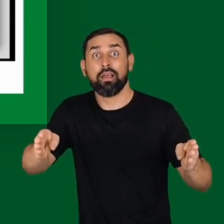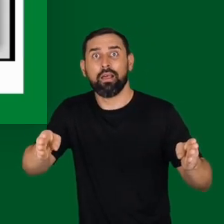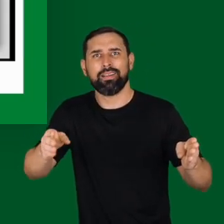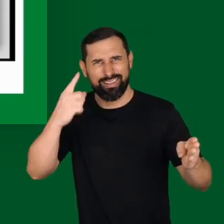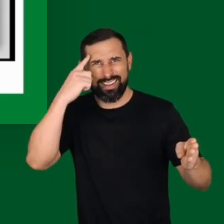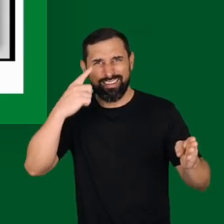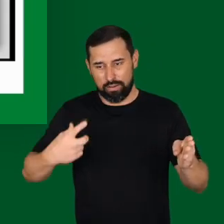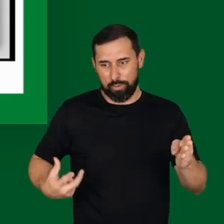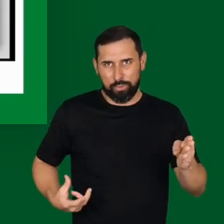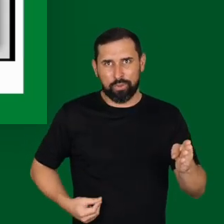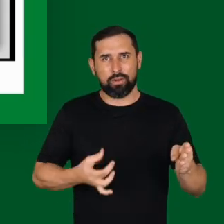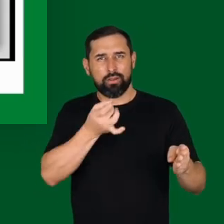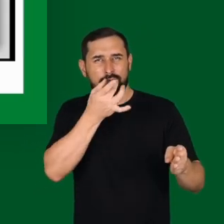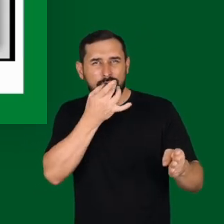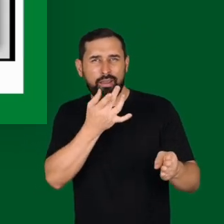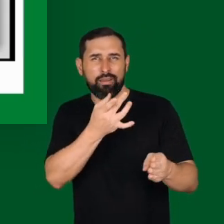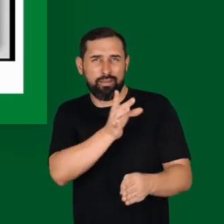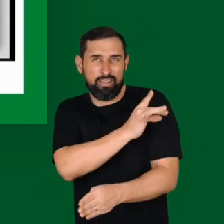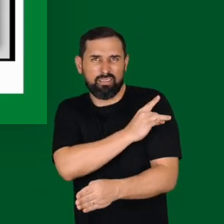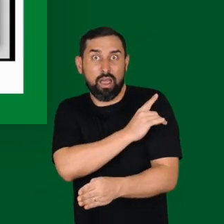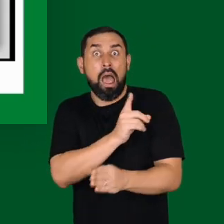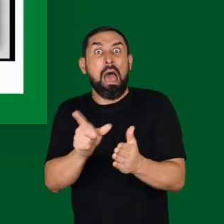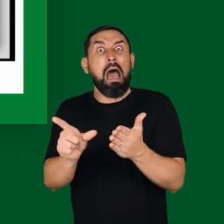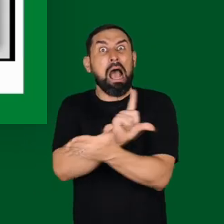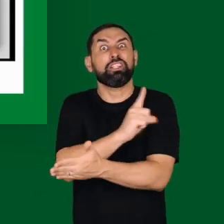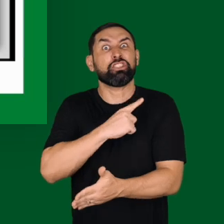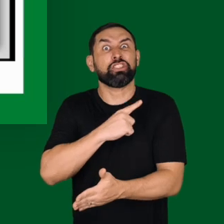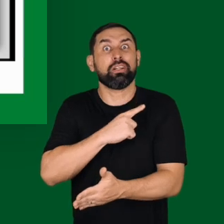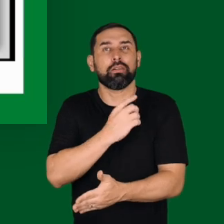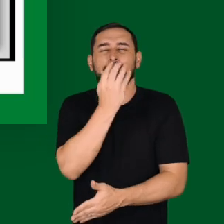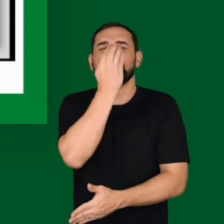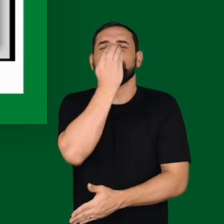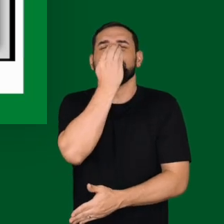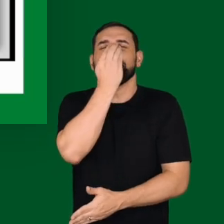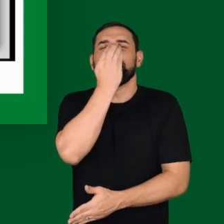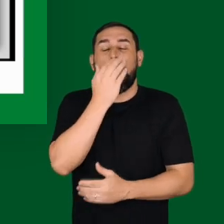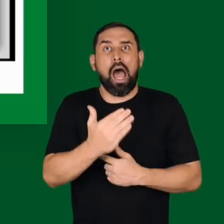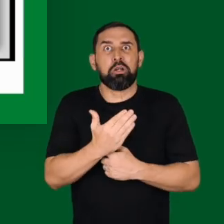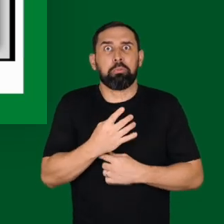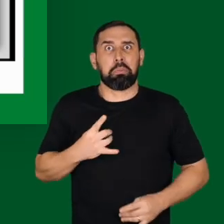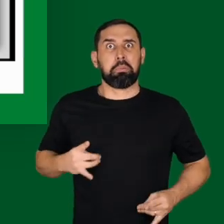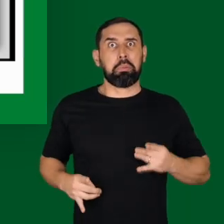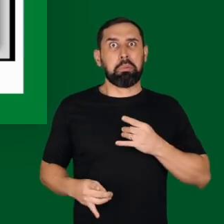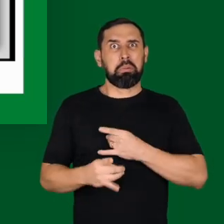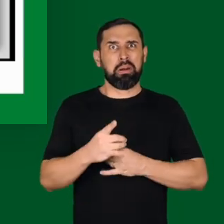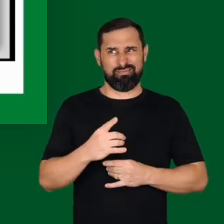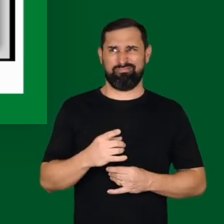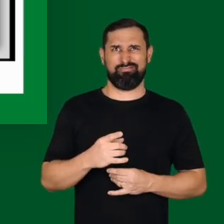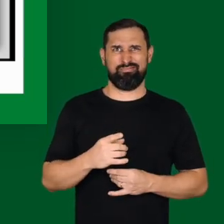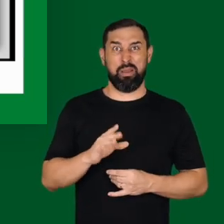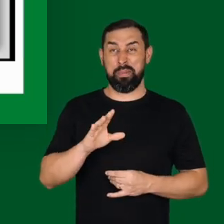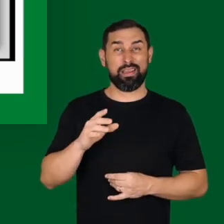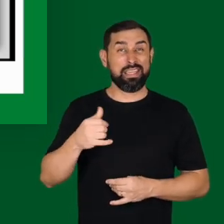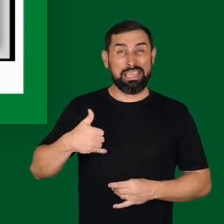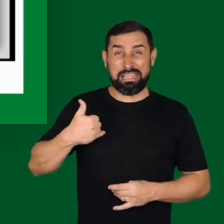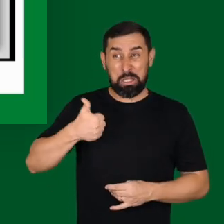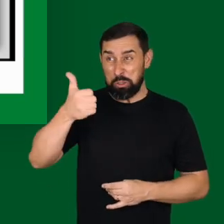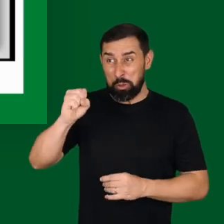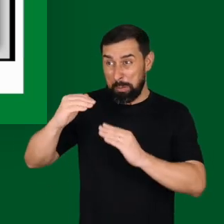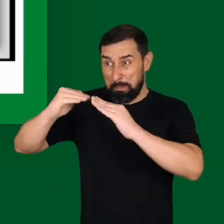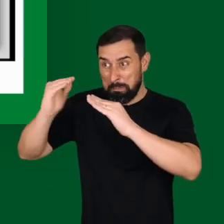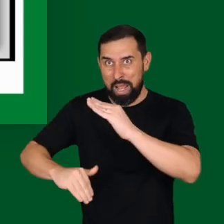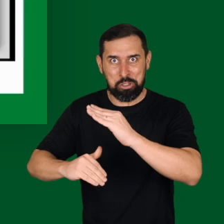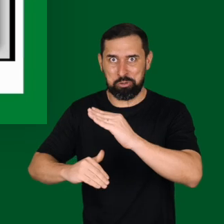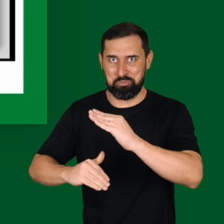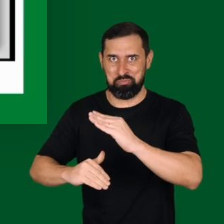Foram descobertas, né, ao longo desses anos, algumas insulinas inaladas, porém, elas não são liberadas para abaixo de